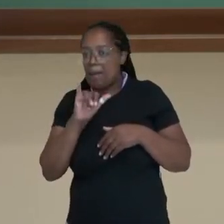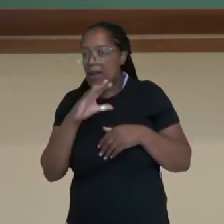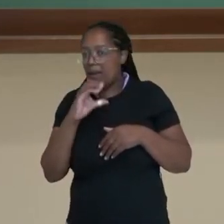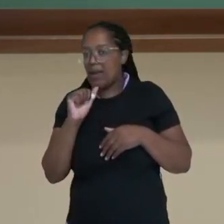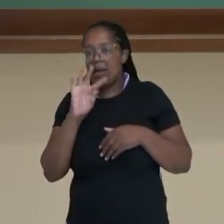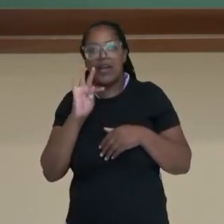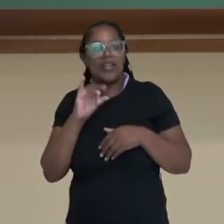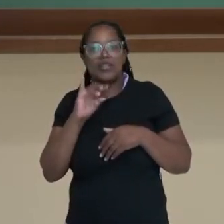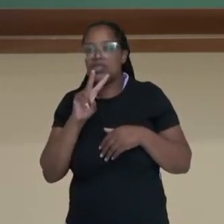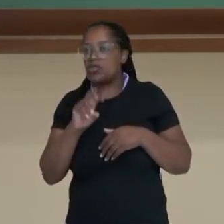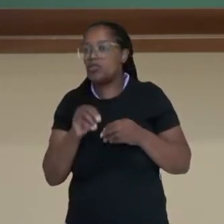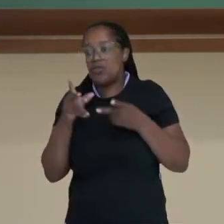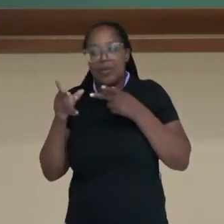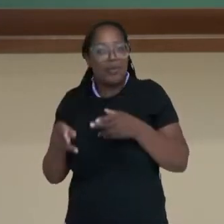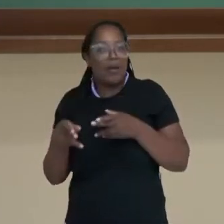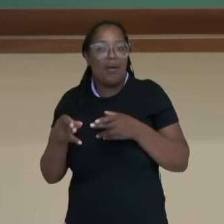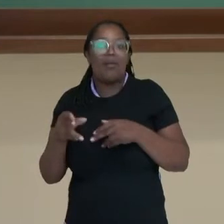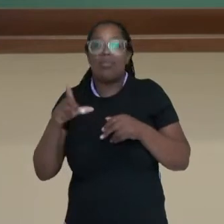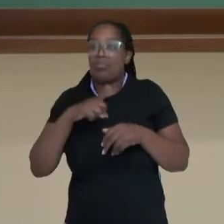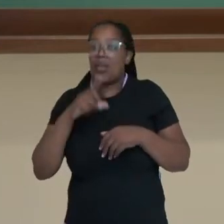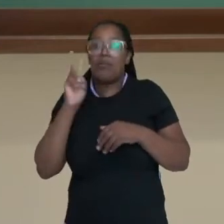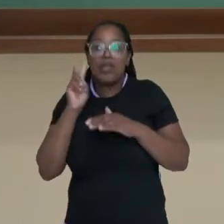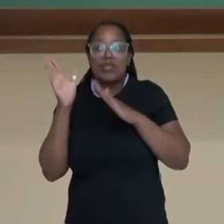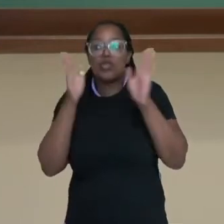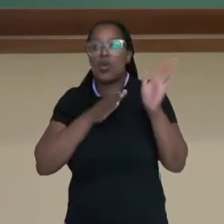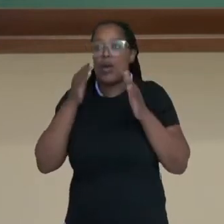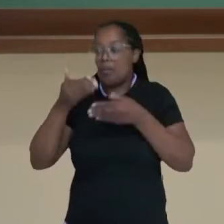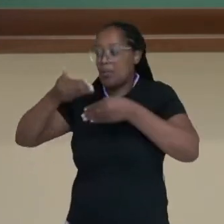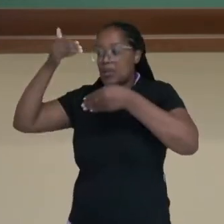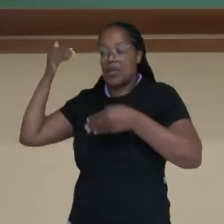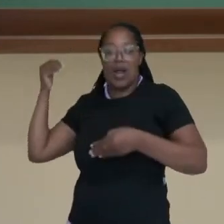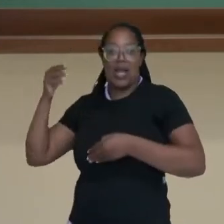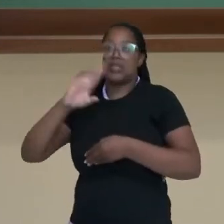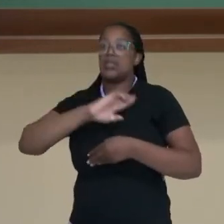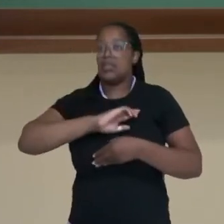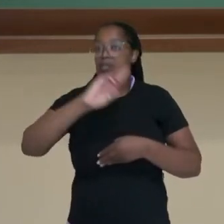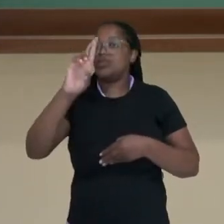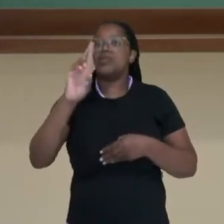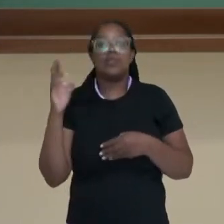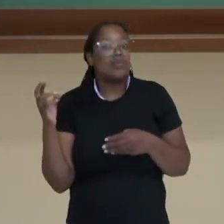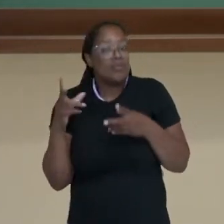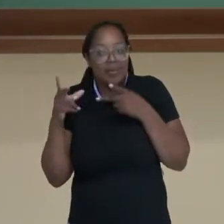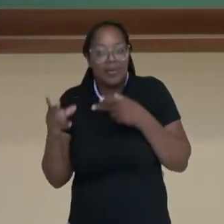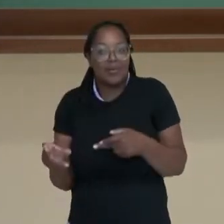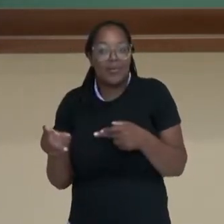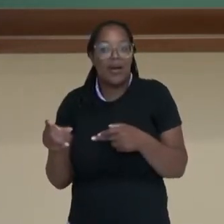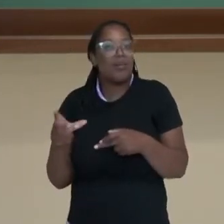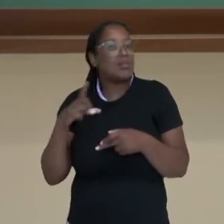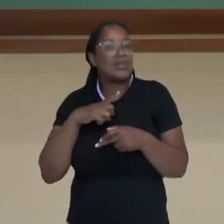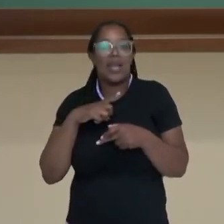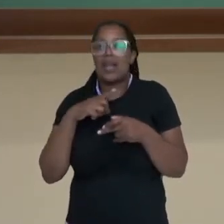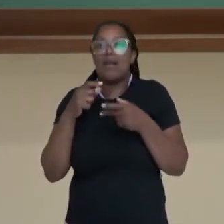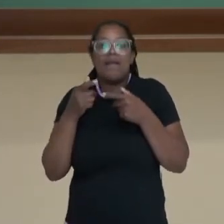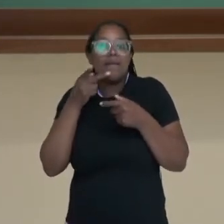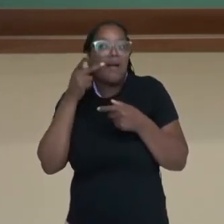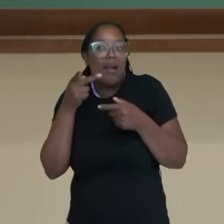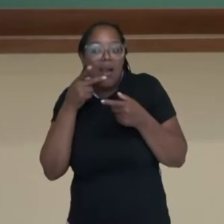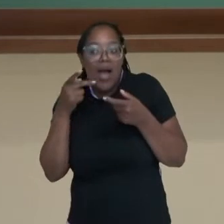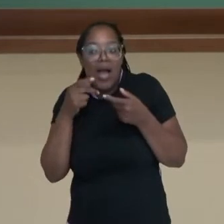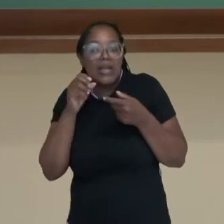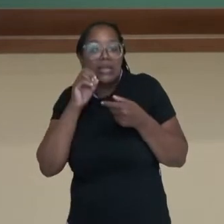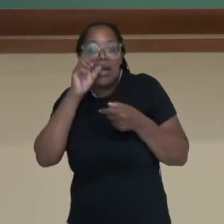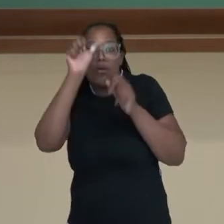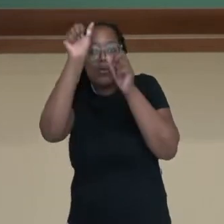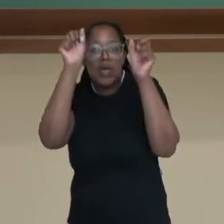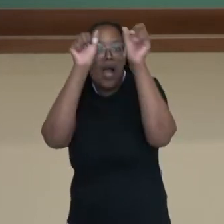religiões, também há uma história por trás. Aqueles símbolos representam o sagrado, representam a crença, né? Representam o